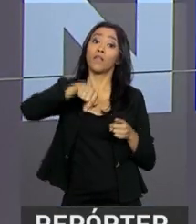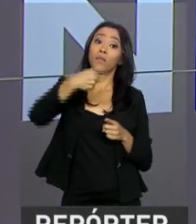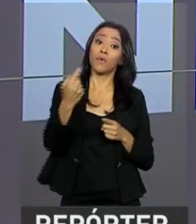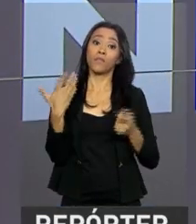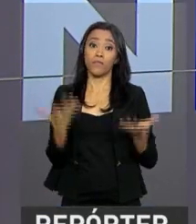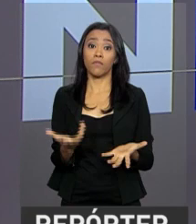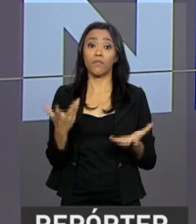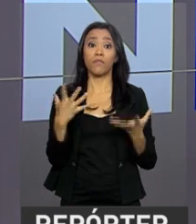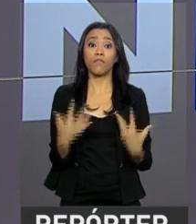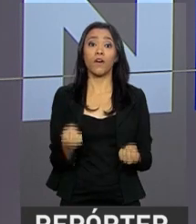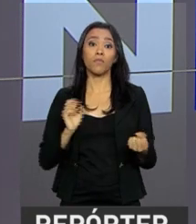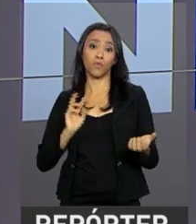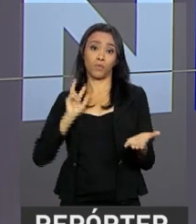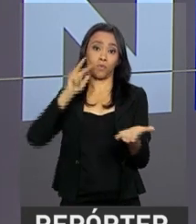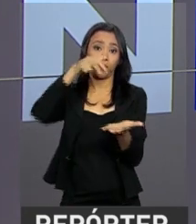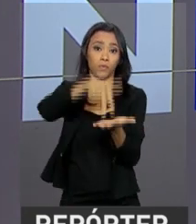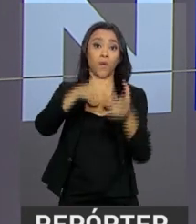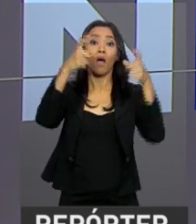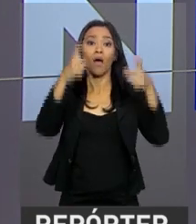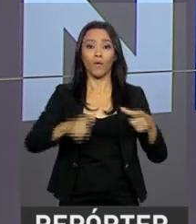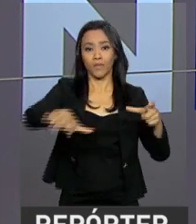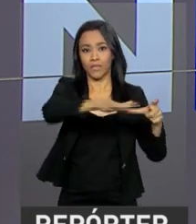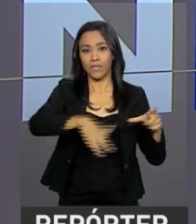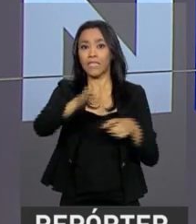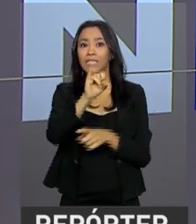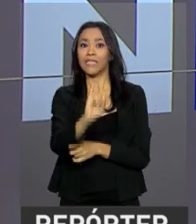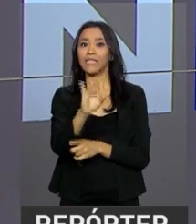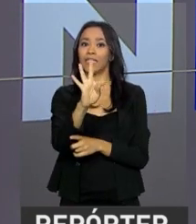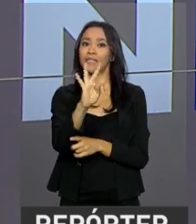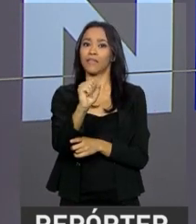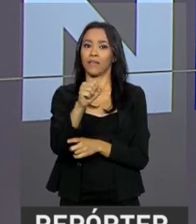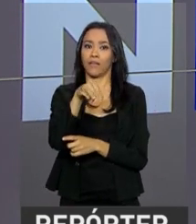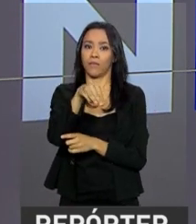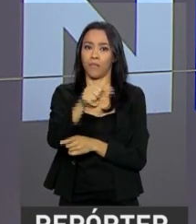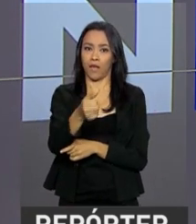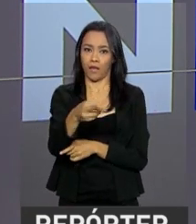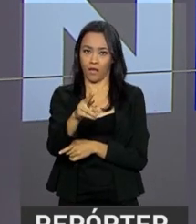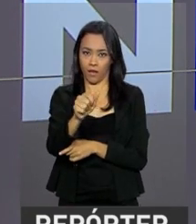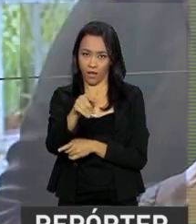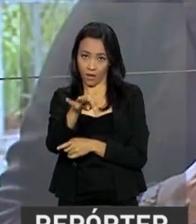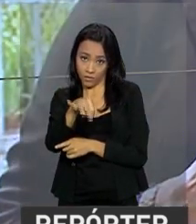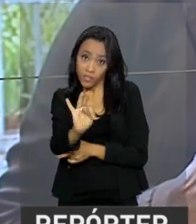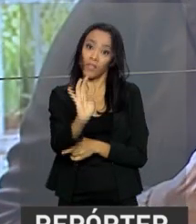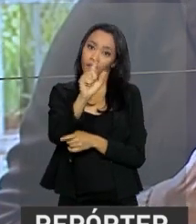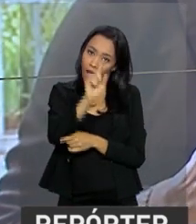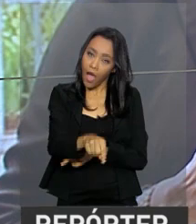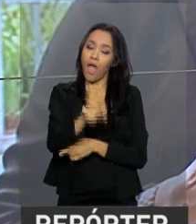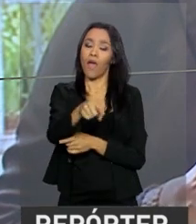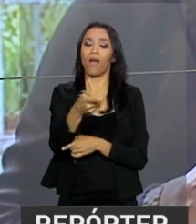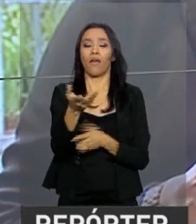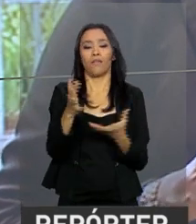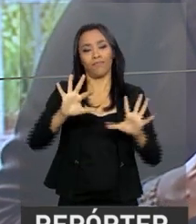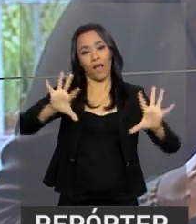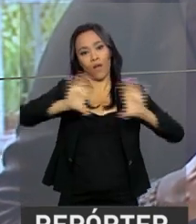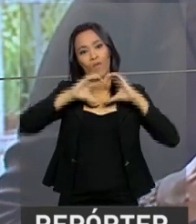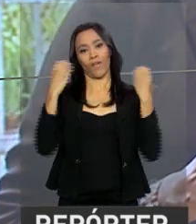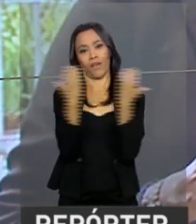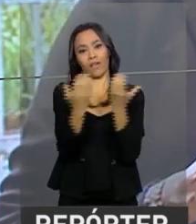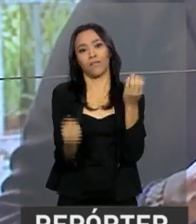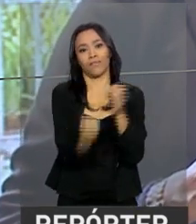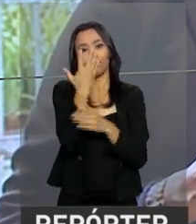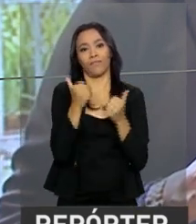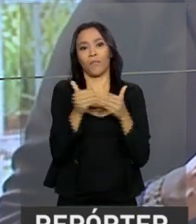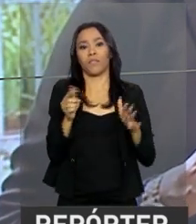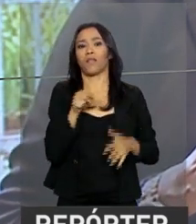Planalto vamos agora ao Itamarati Onde será a conferência quem está lá é repórter Mara kup Mara Bom dia de novo para você